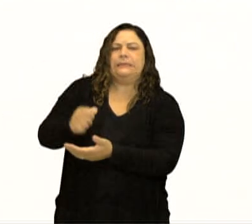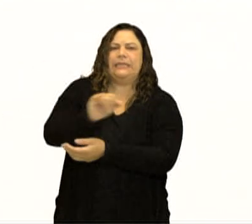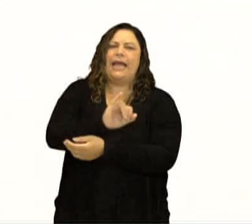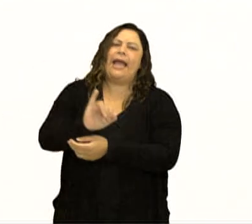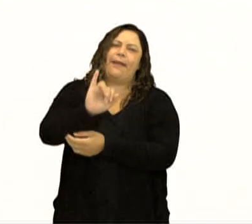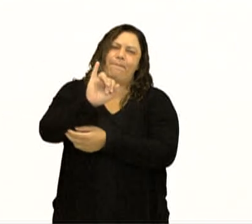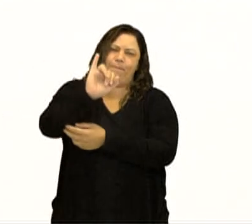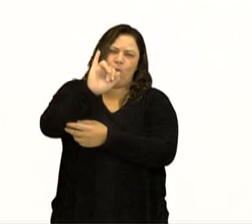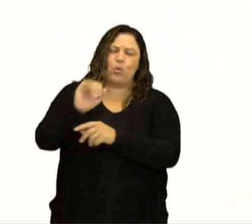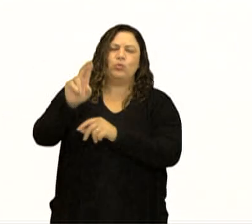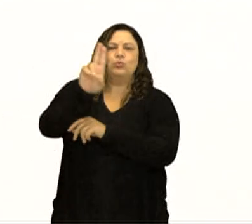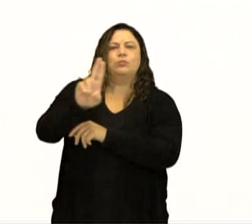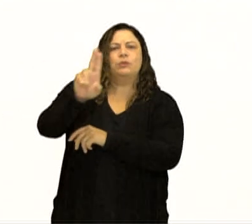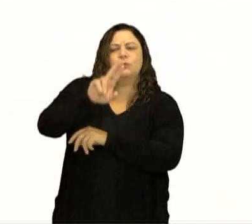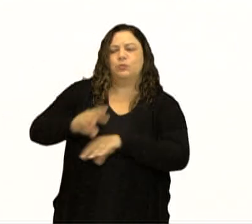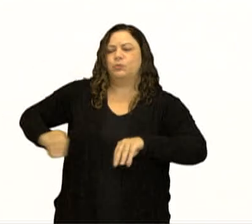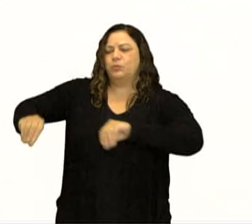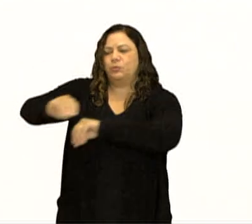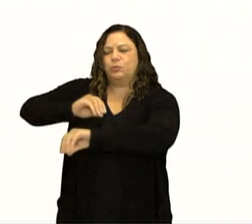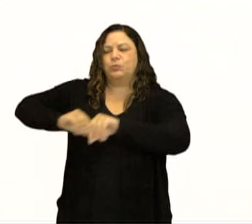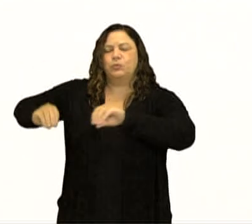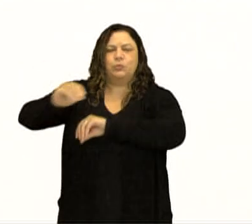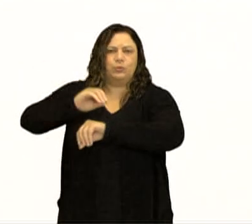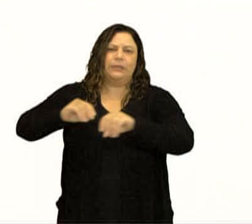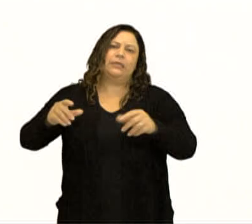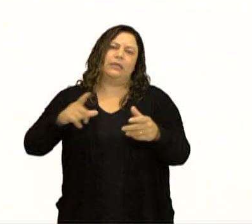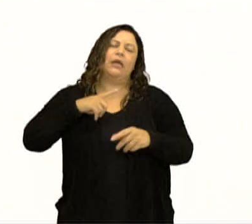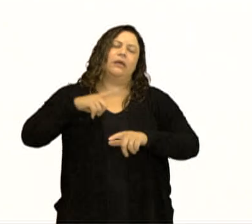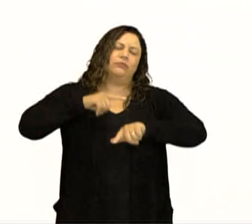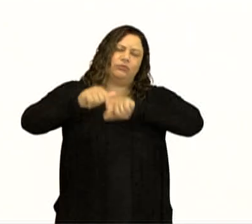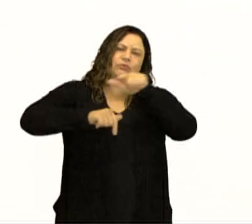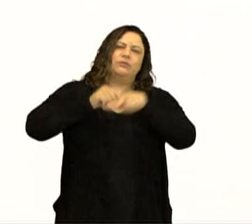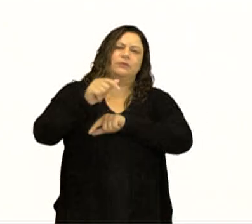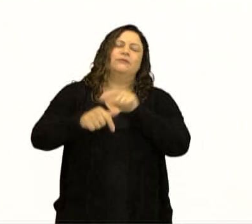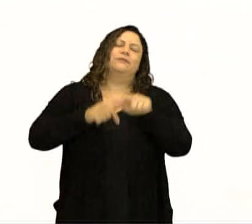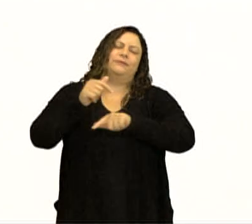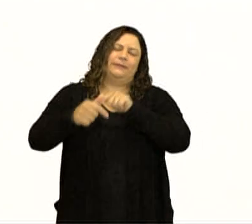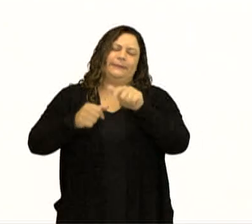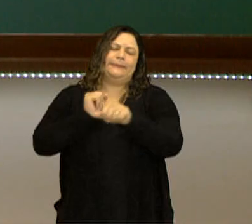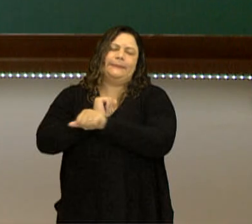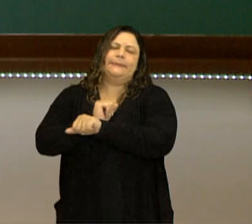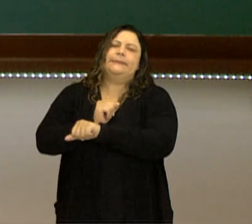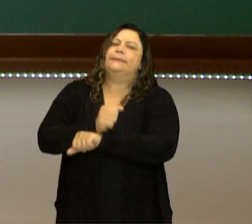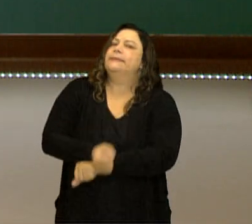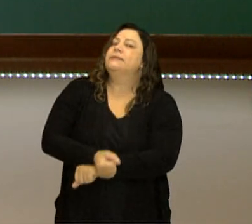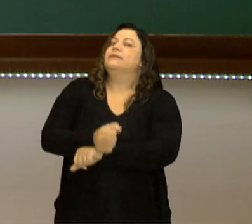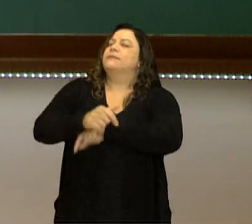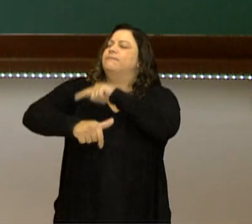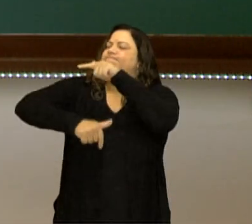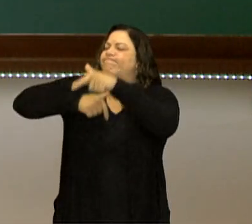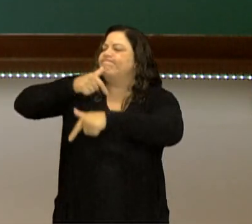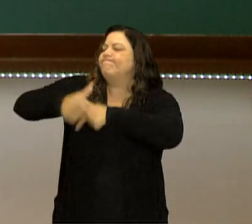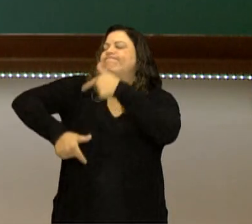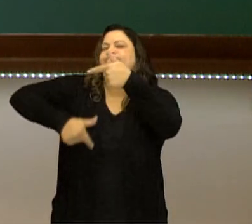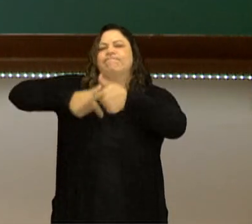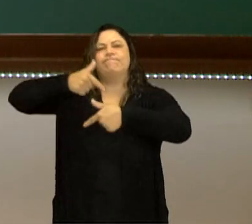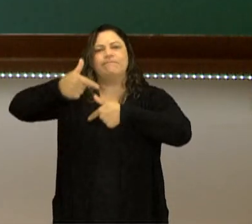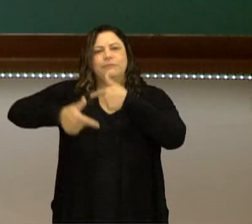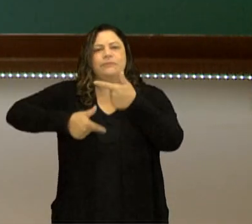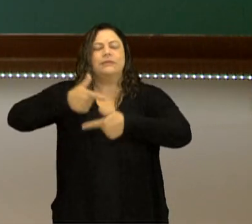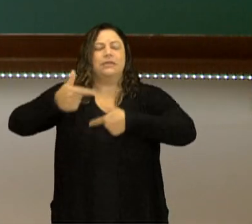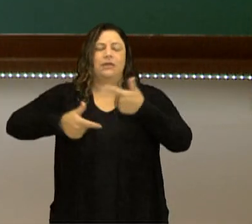uso da terra, existia um serviço ainda de servidão por parte desses camponeses